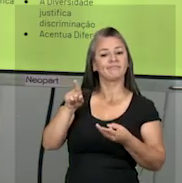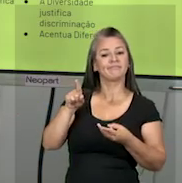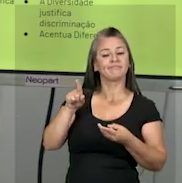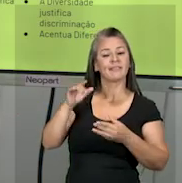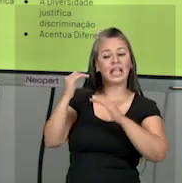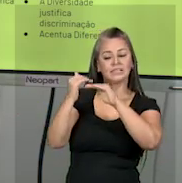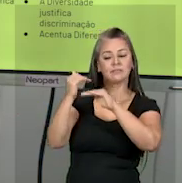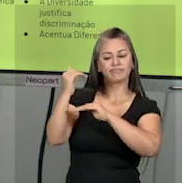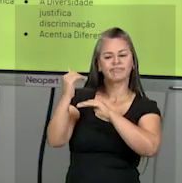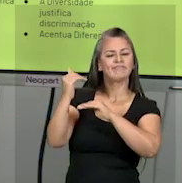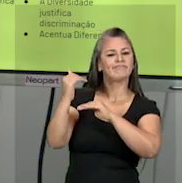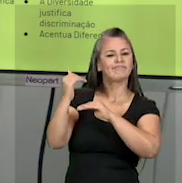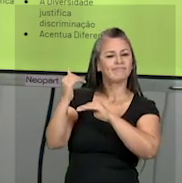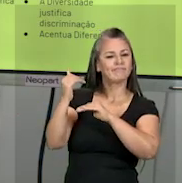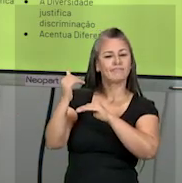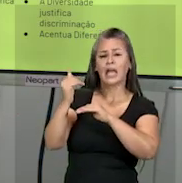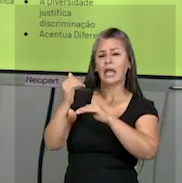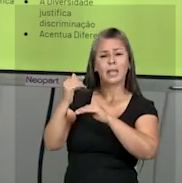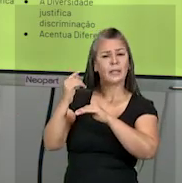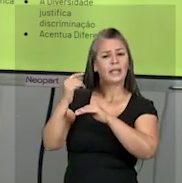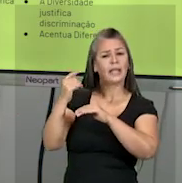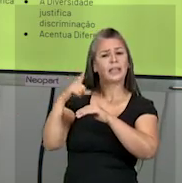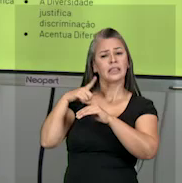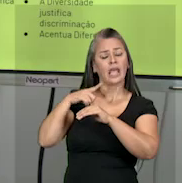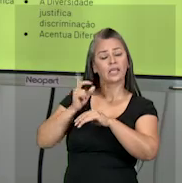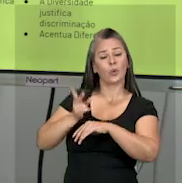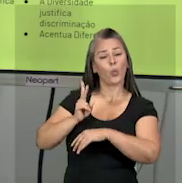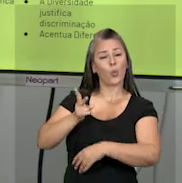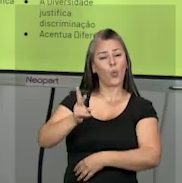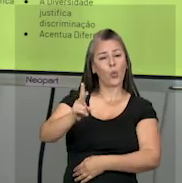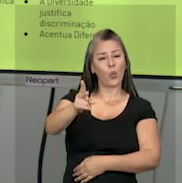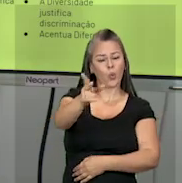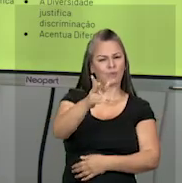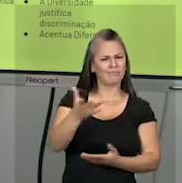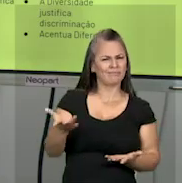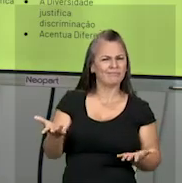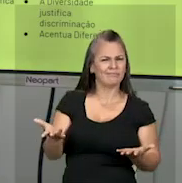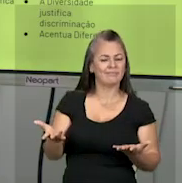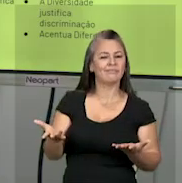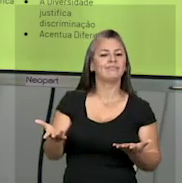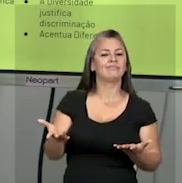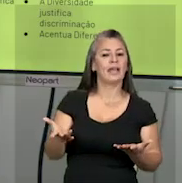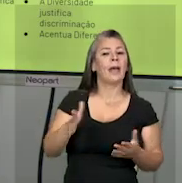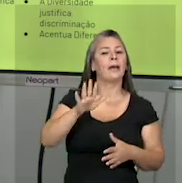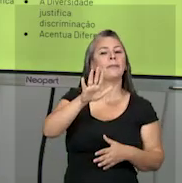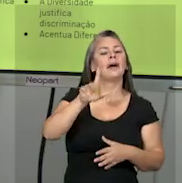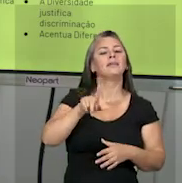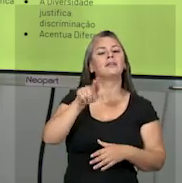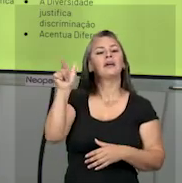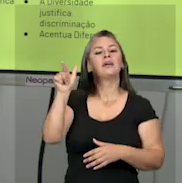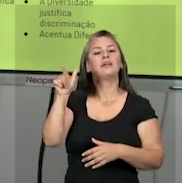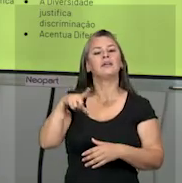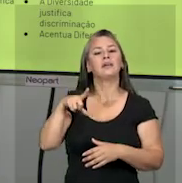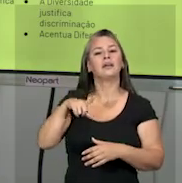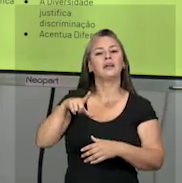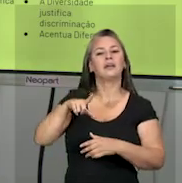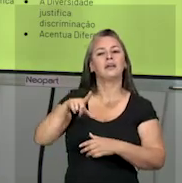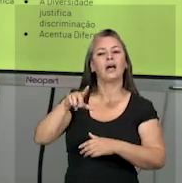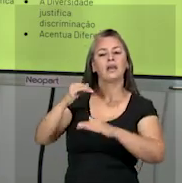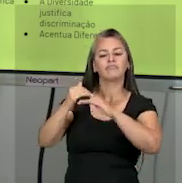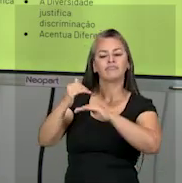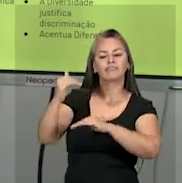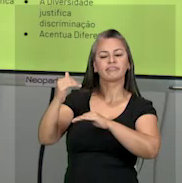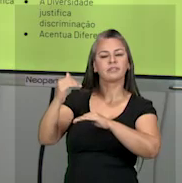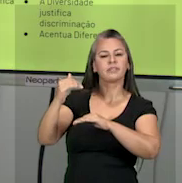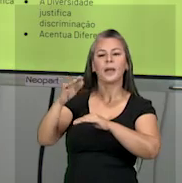seriam inalteráveis, né? Não tem como eliminar as desigualdades. E, em alguns casos, a diversidade justifica a discriminação.